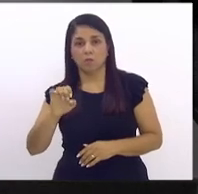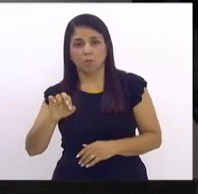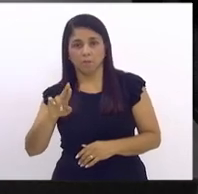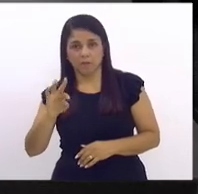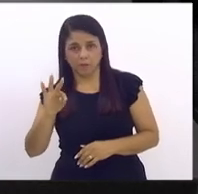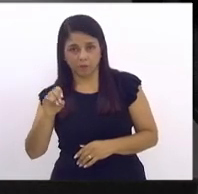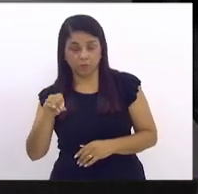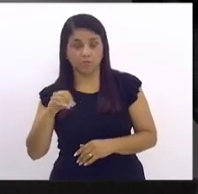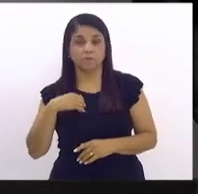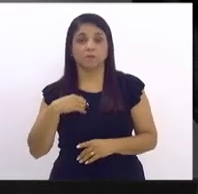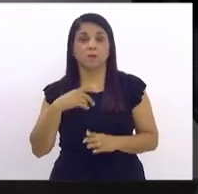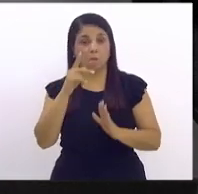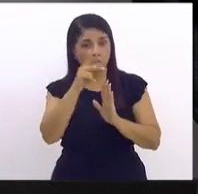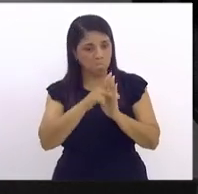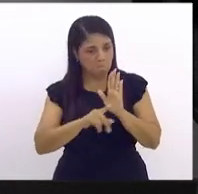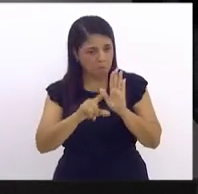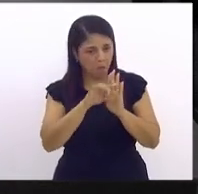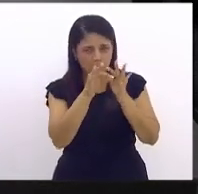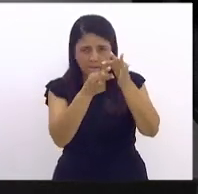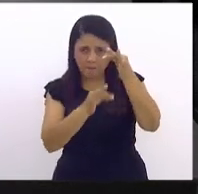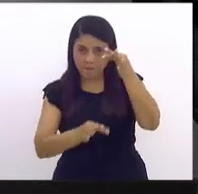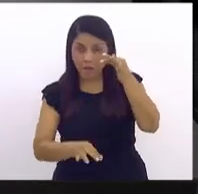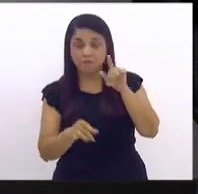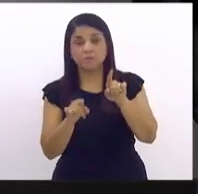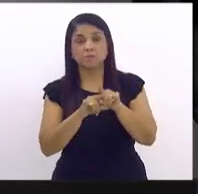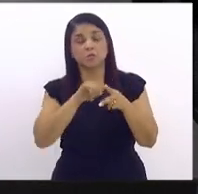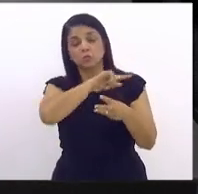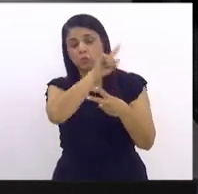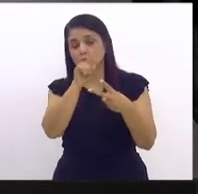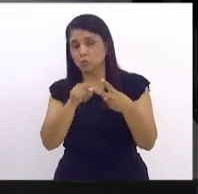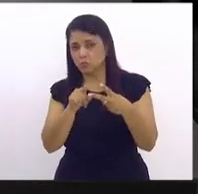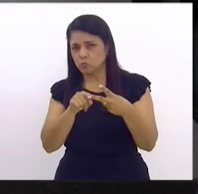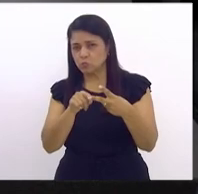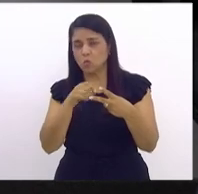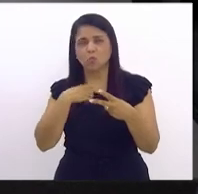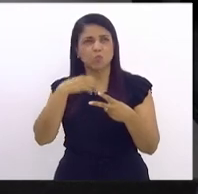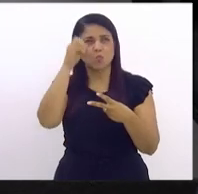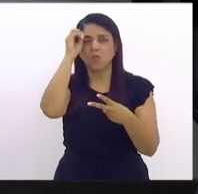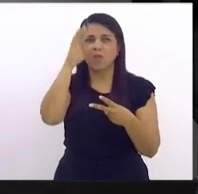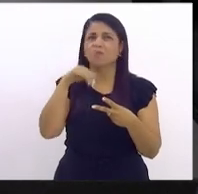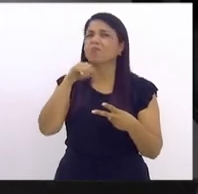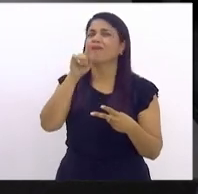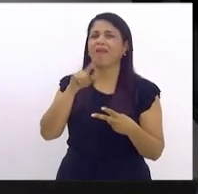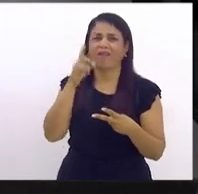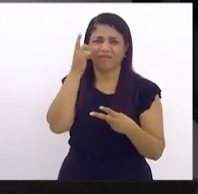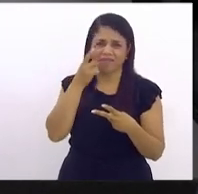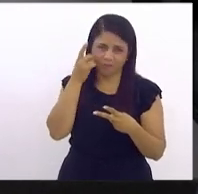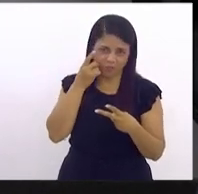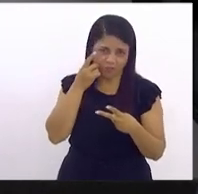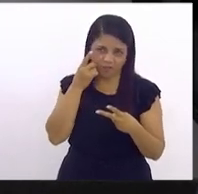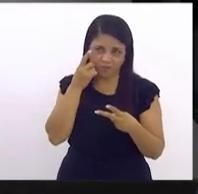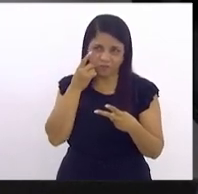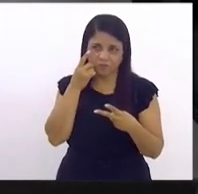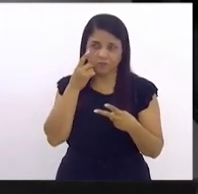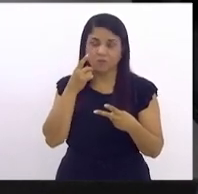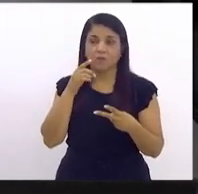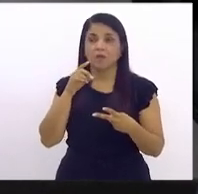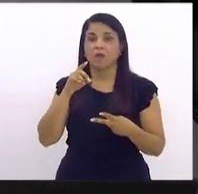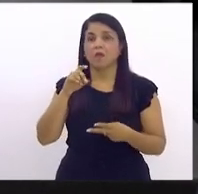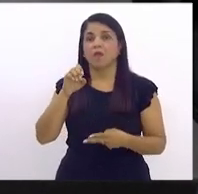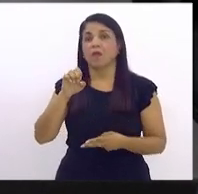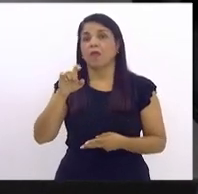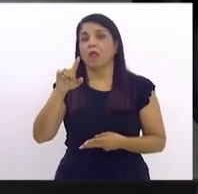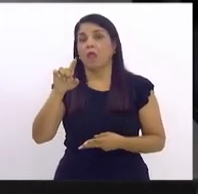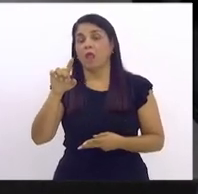grande. E teve um segundo, né, que eu não me lembro nem mais de quem foi. Elton Cristo.